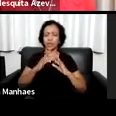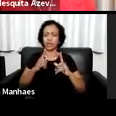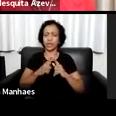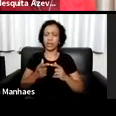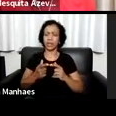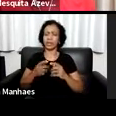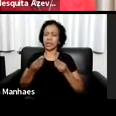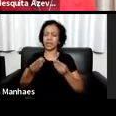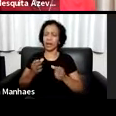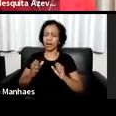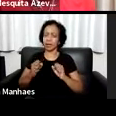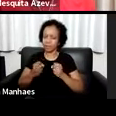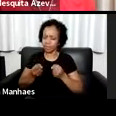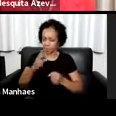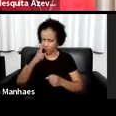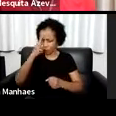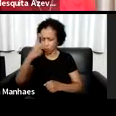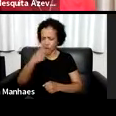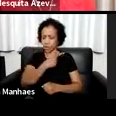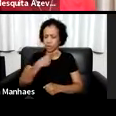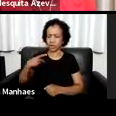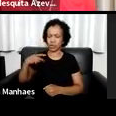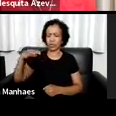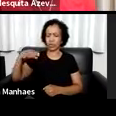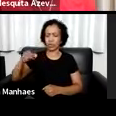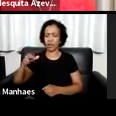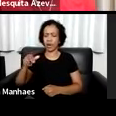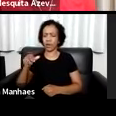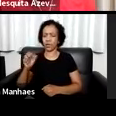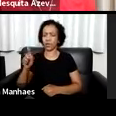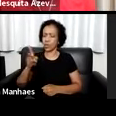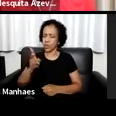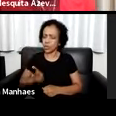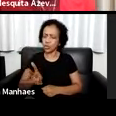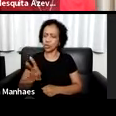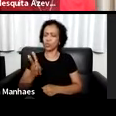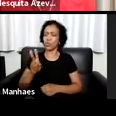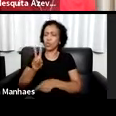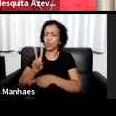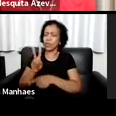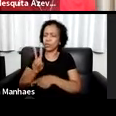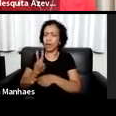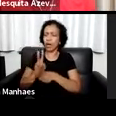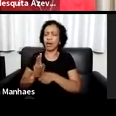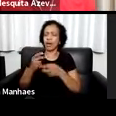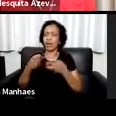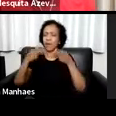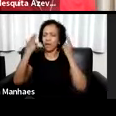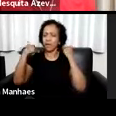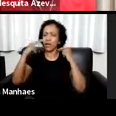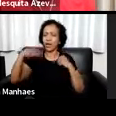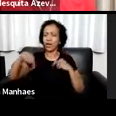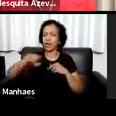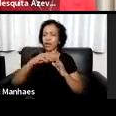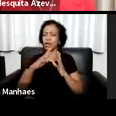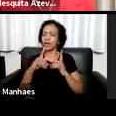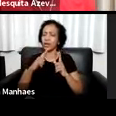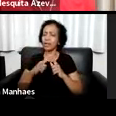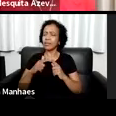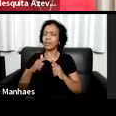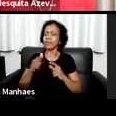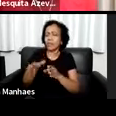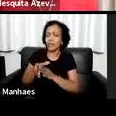pastor Marcos Pérez, a fim de que ele possa conduzir o rebanho, a fim de que ele possa confortar aqueles que estão sofrendo